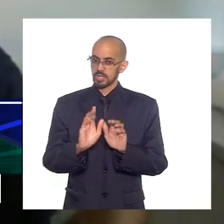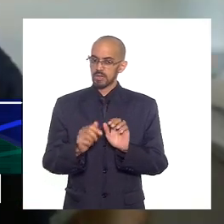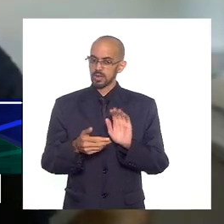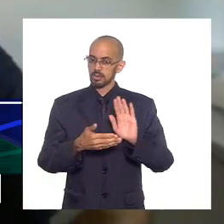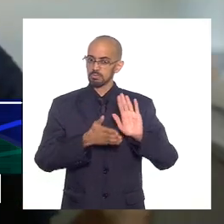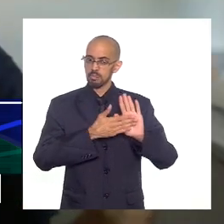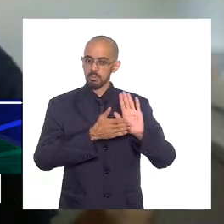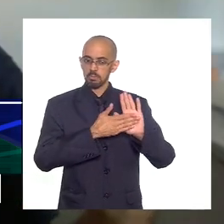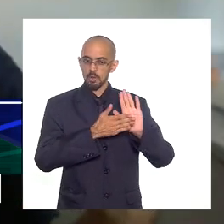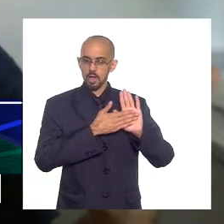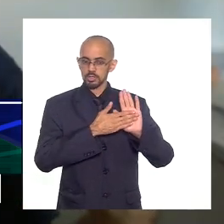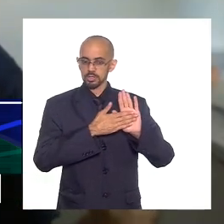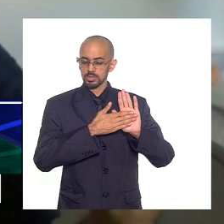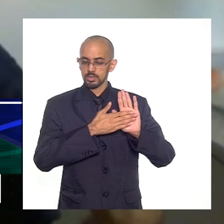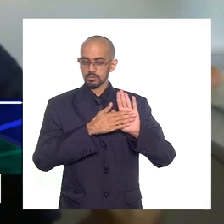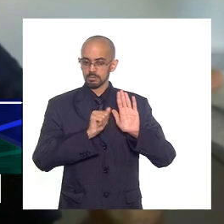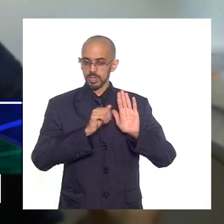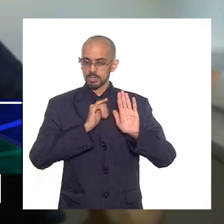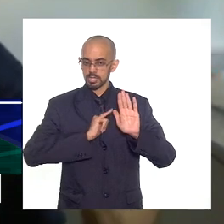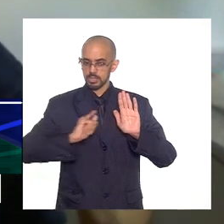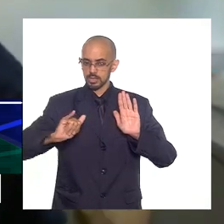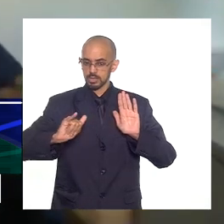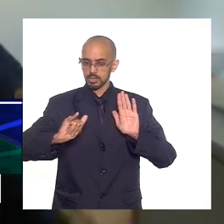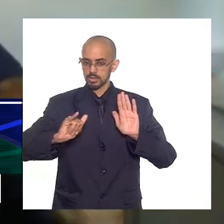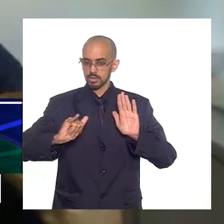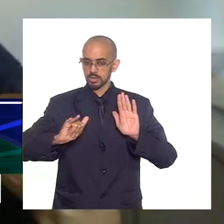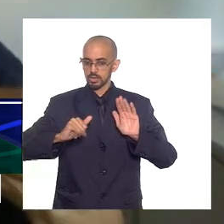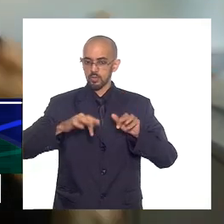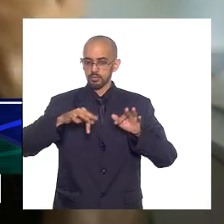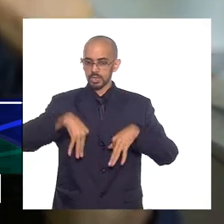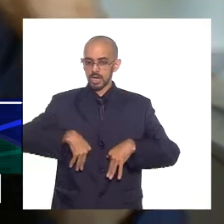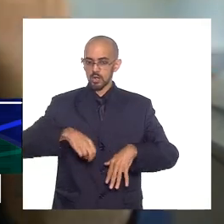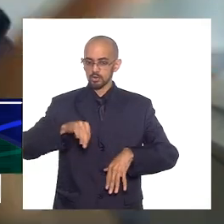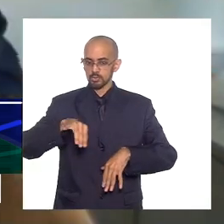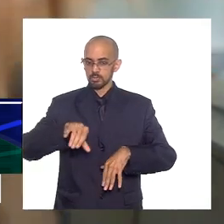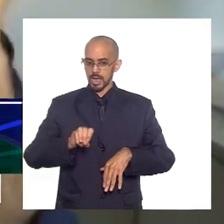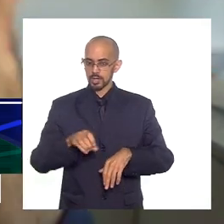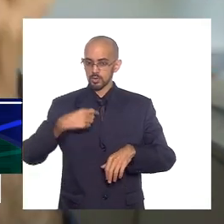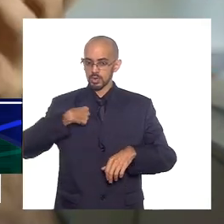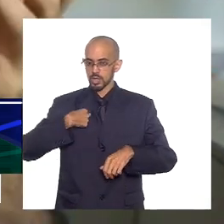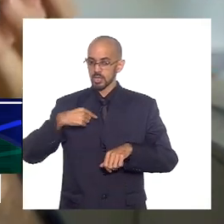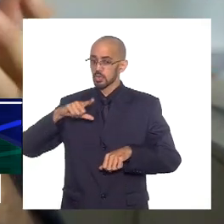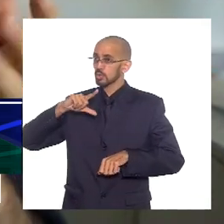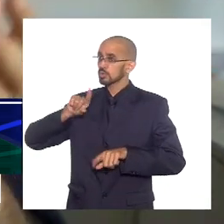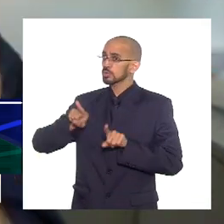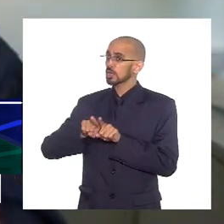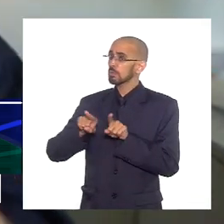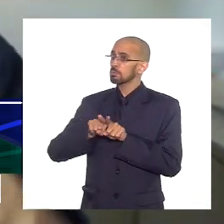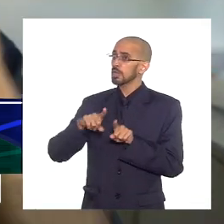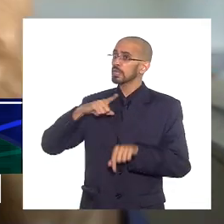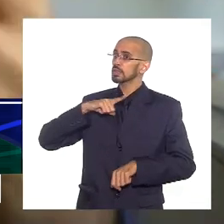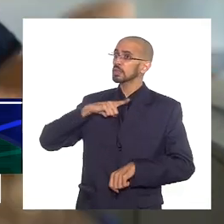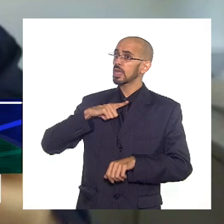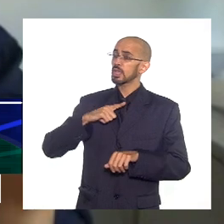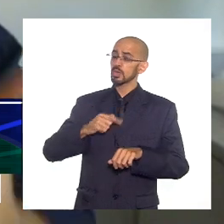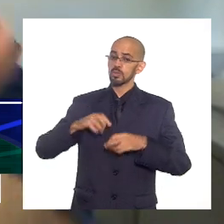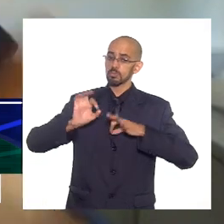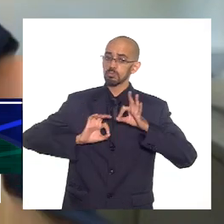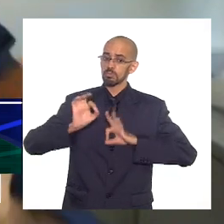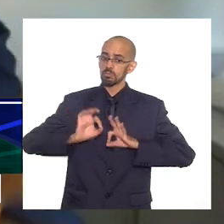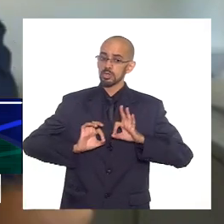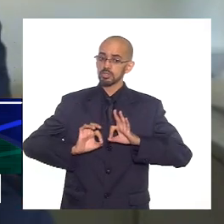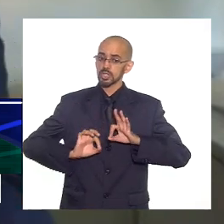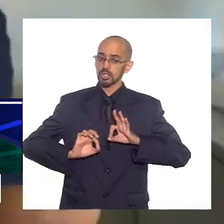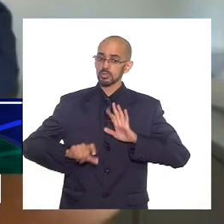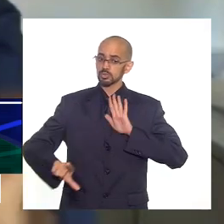últimos dias de maio e não saiu, que eu também tenho um projeto de lei para modificar o